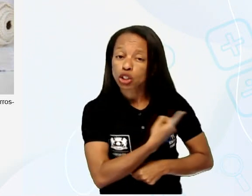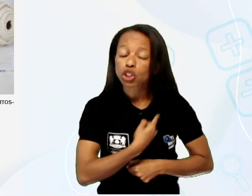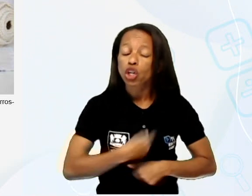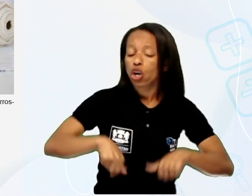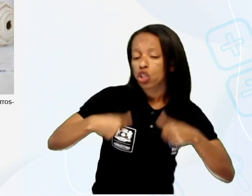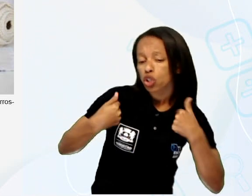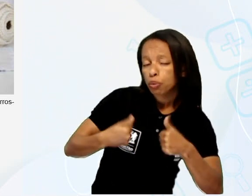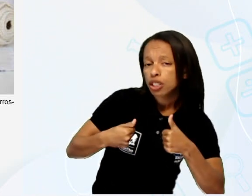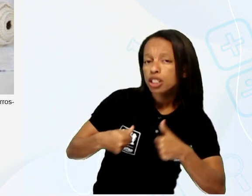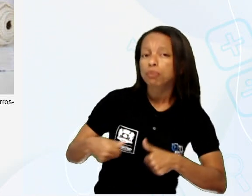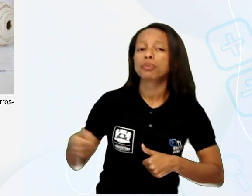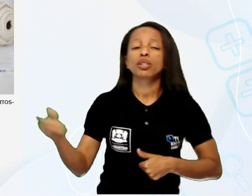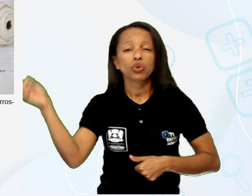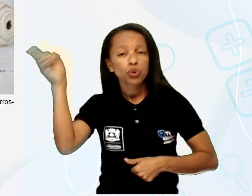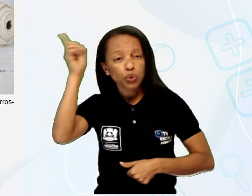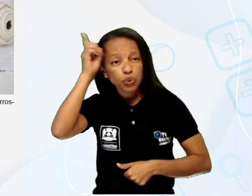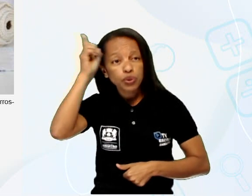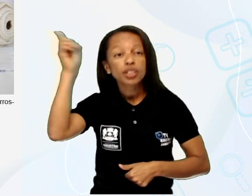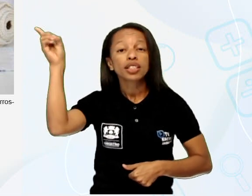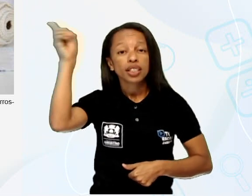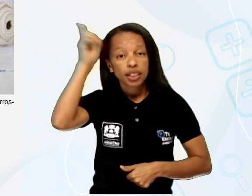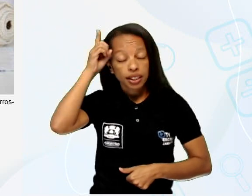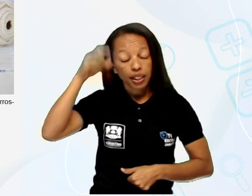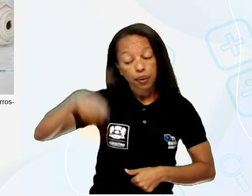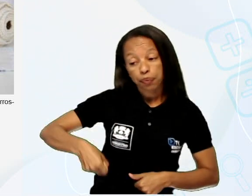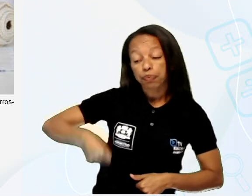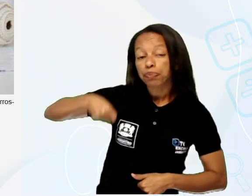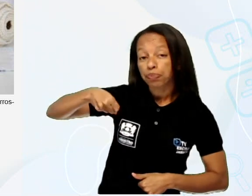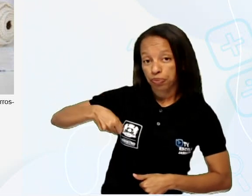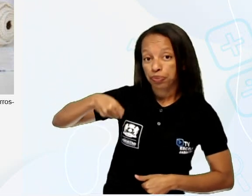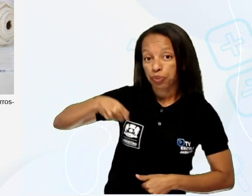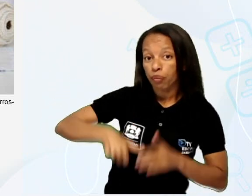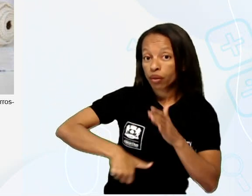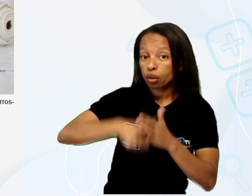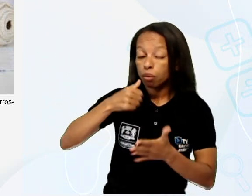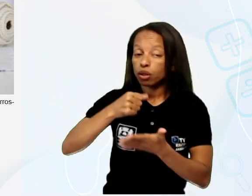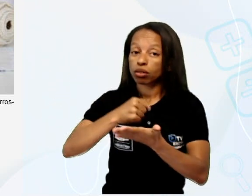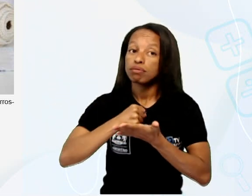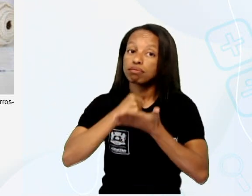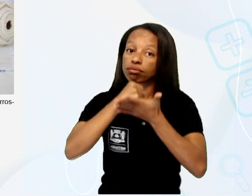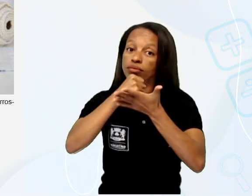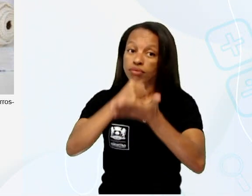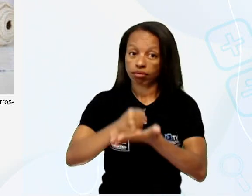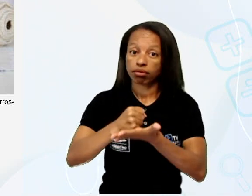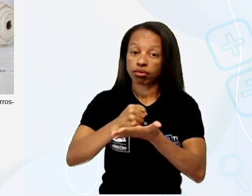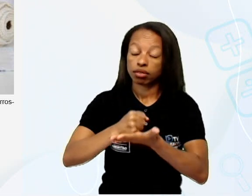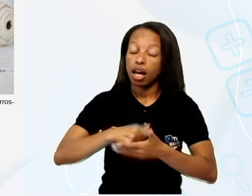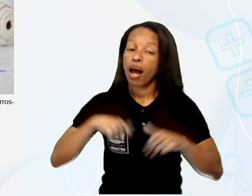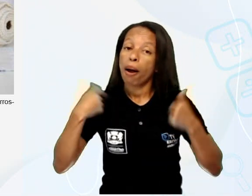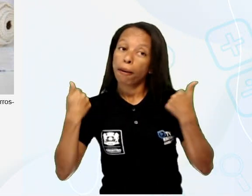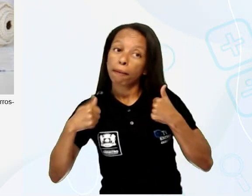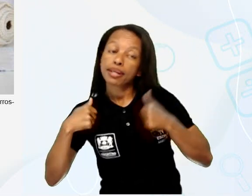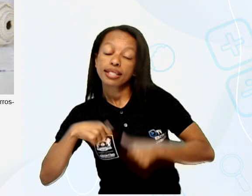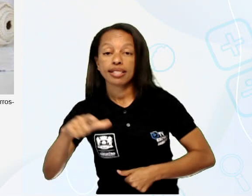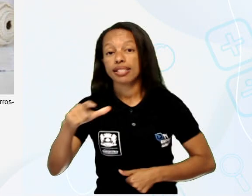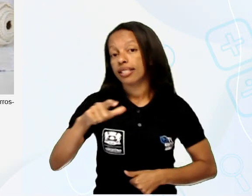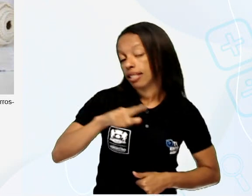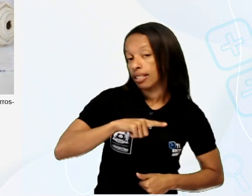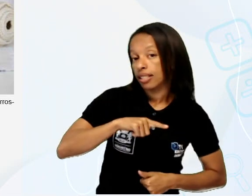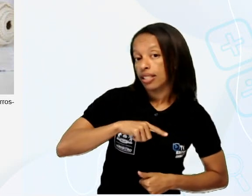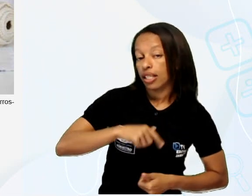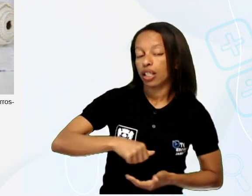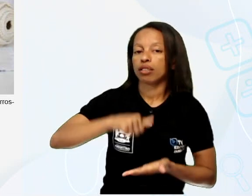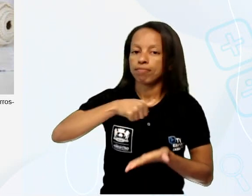nosso cotidiano. Na caixa de primeiros socorros não pode faltar ataduras e compressas de gaze,